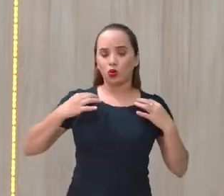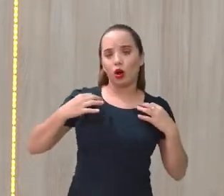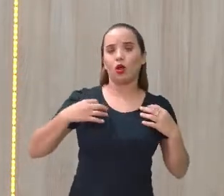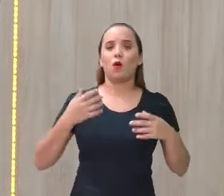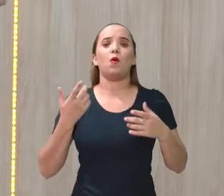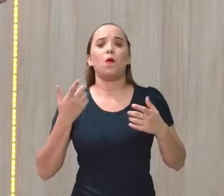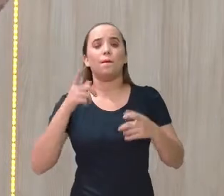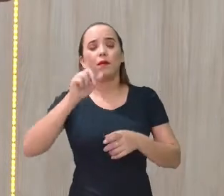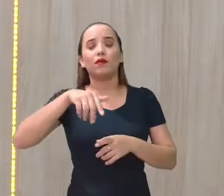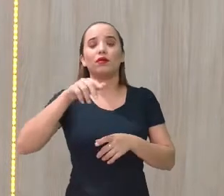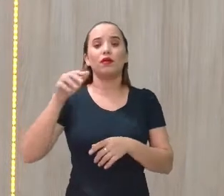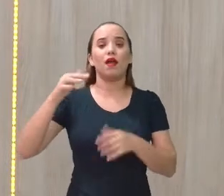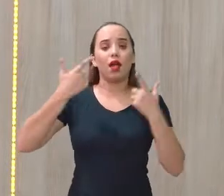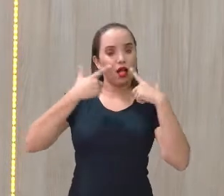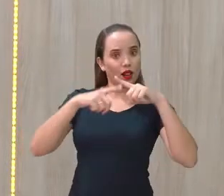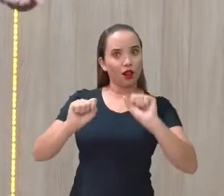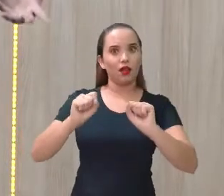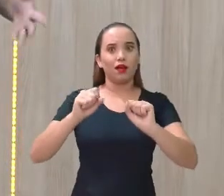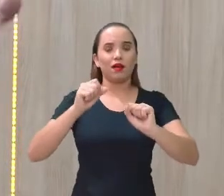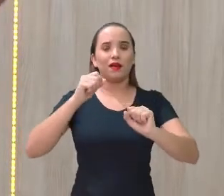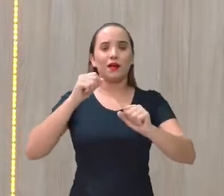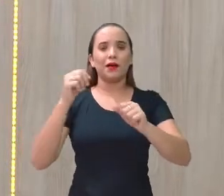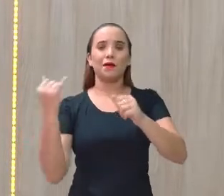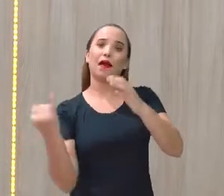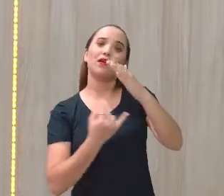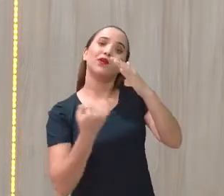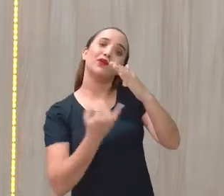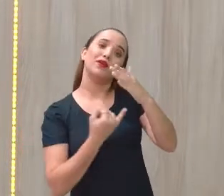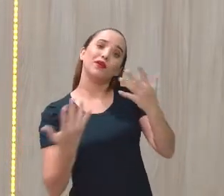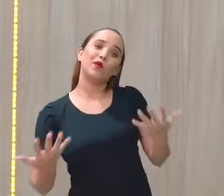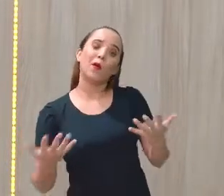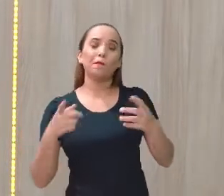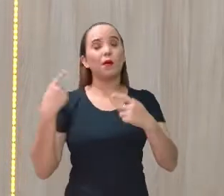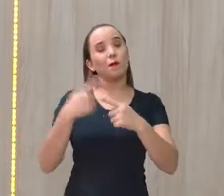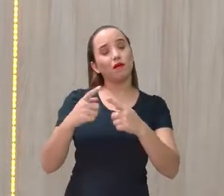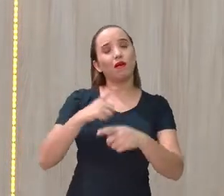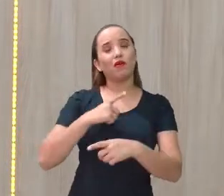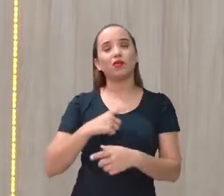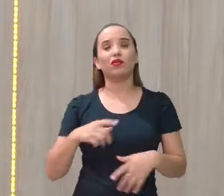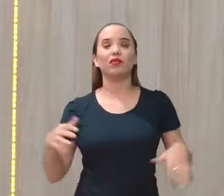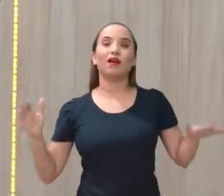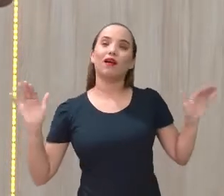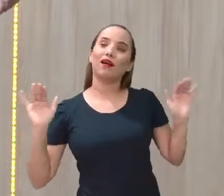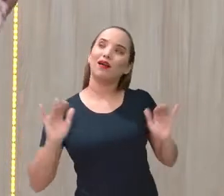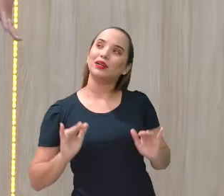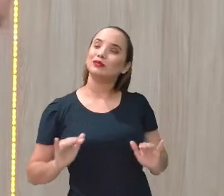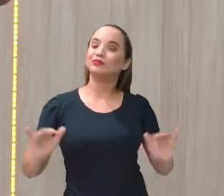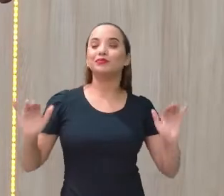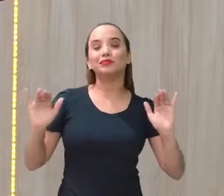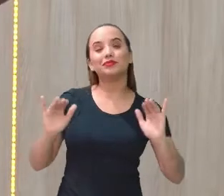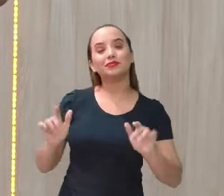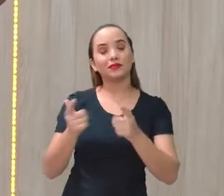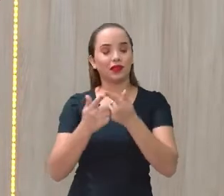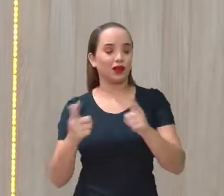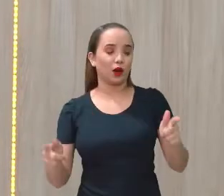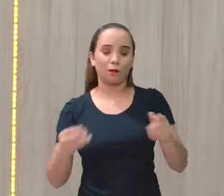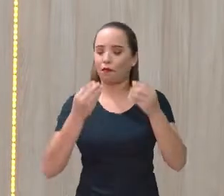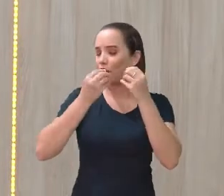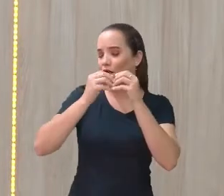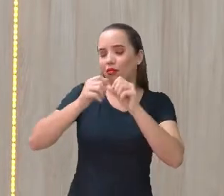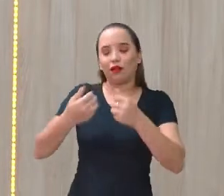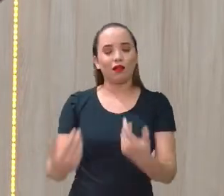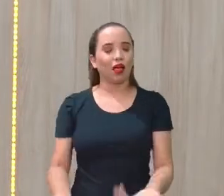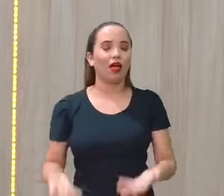com os nossos amigos, com quem a gente tem intimidade, bem despreocupada aí com a gramática, com a norma padrão, com a pronúncia.